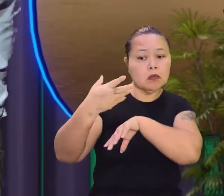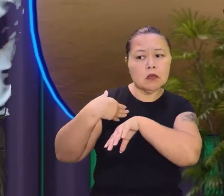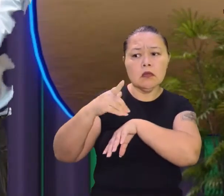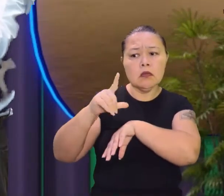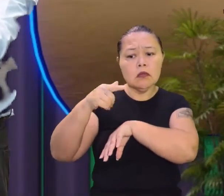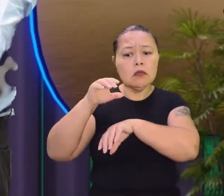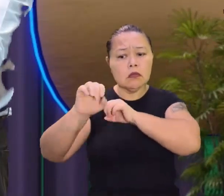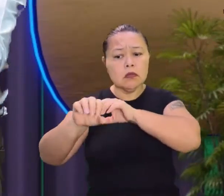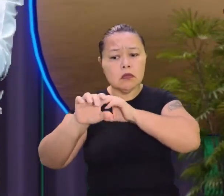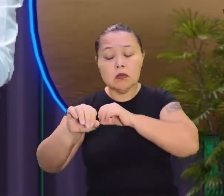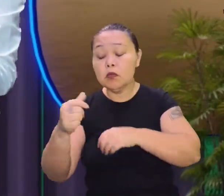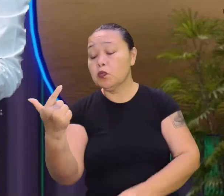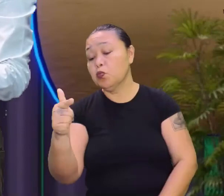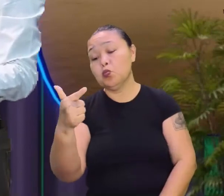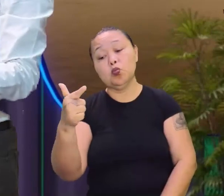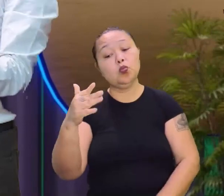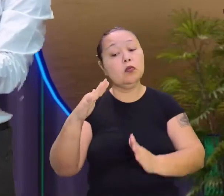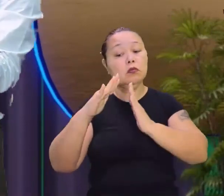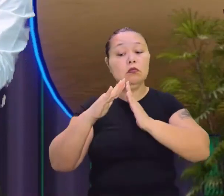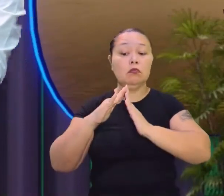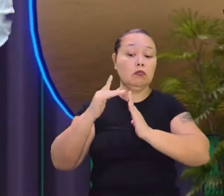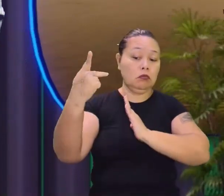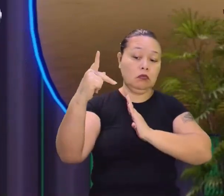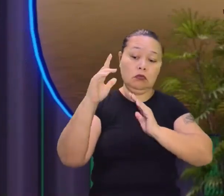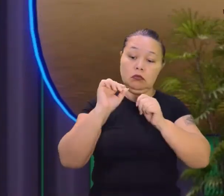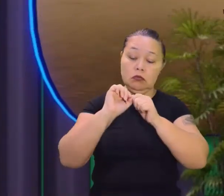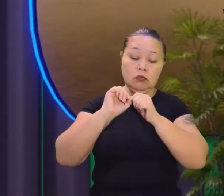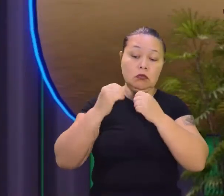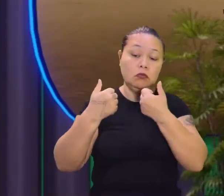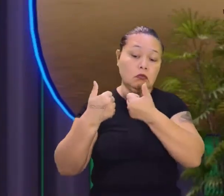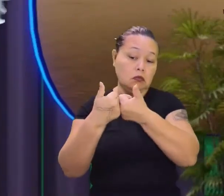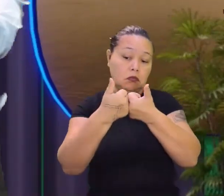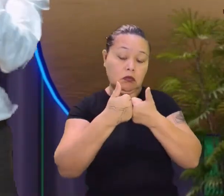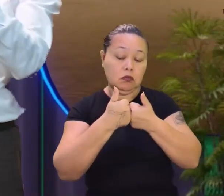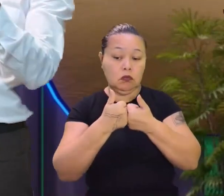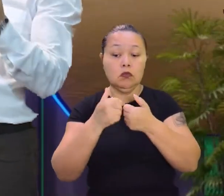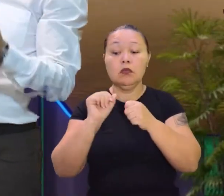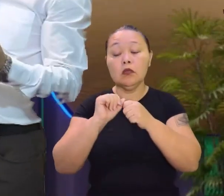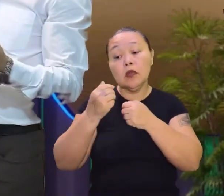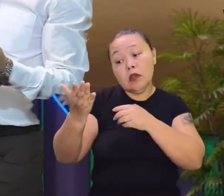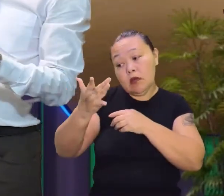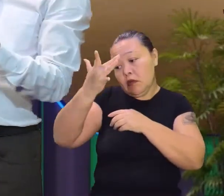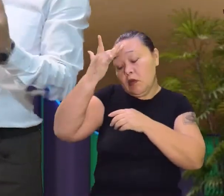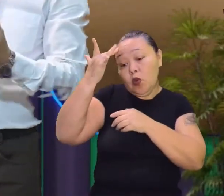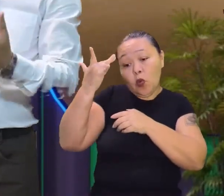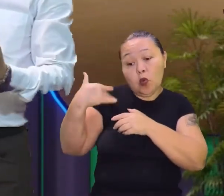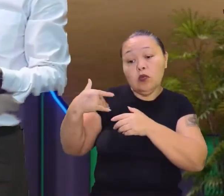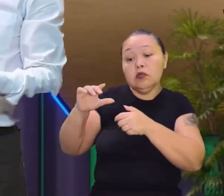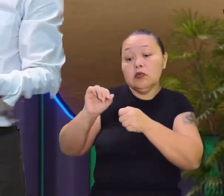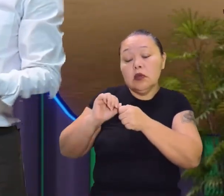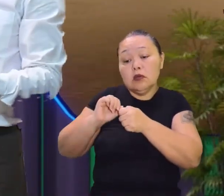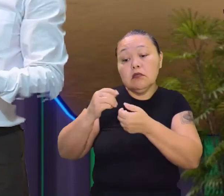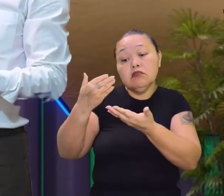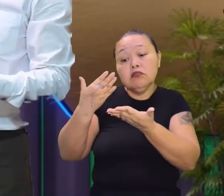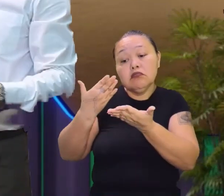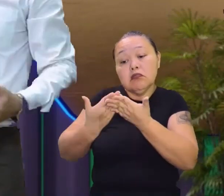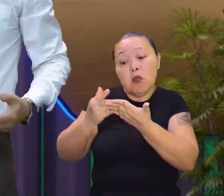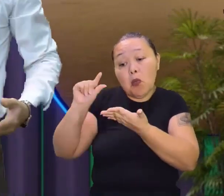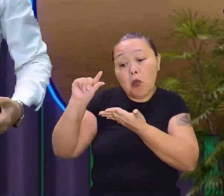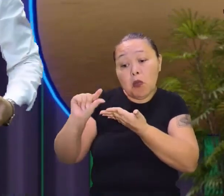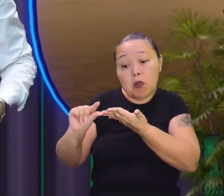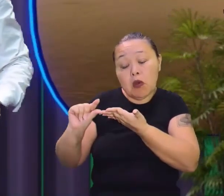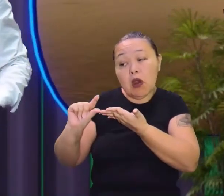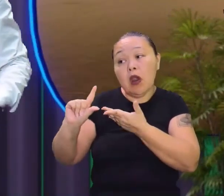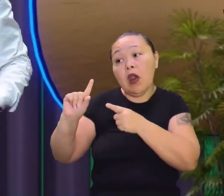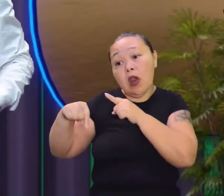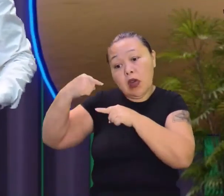moram. Não tinha. Não. As pessoas que têm menos estudo hoje é reflexo daquele